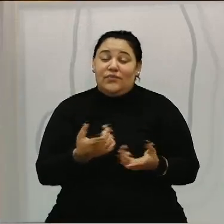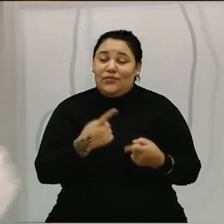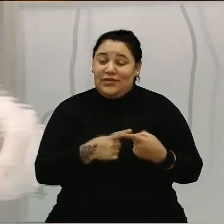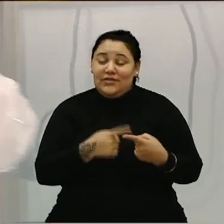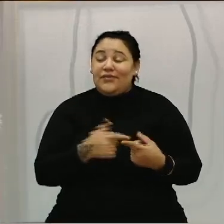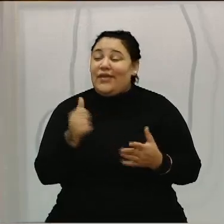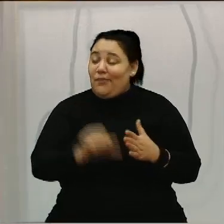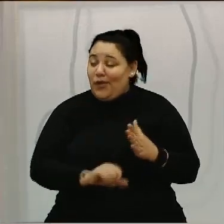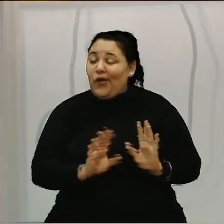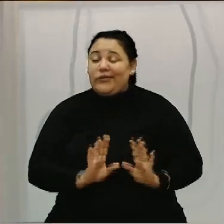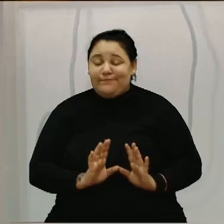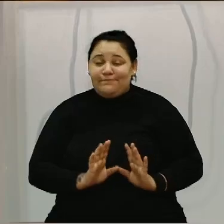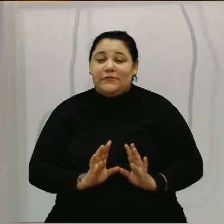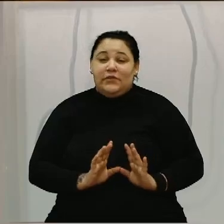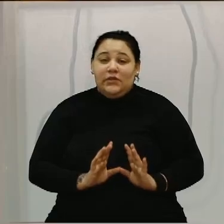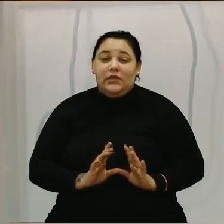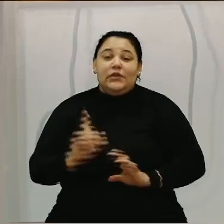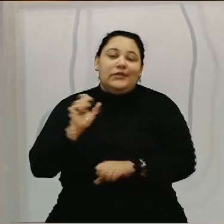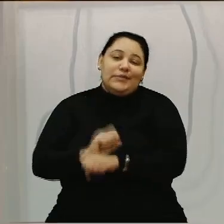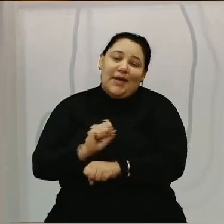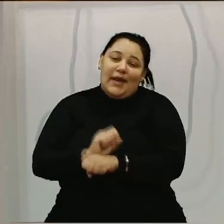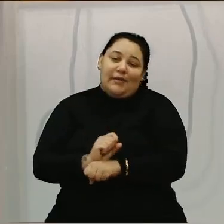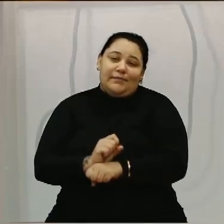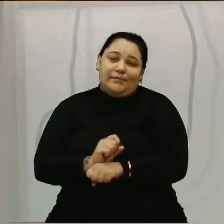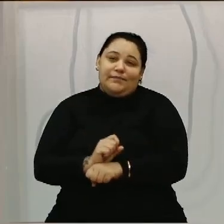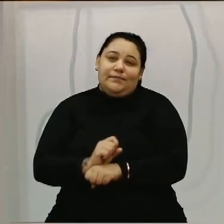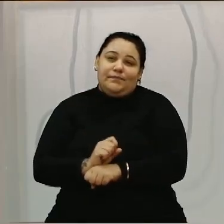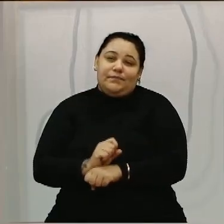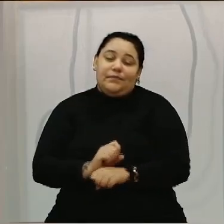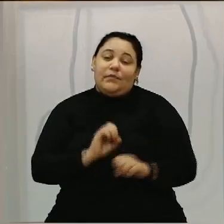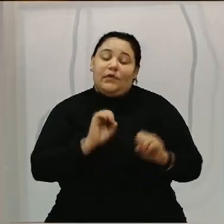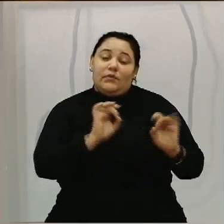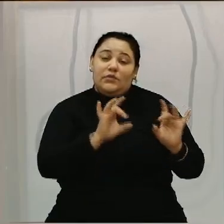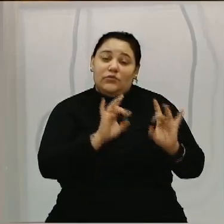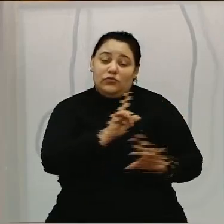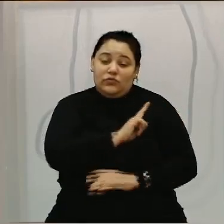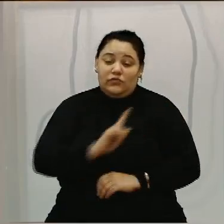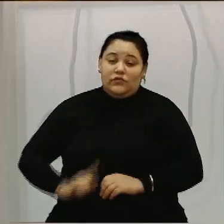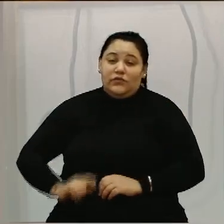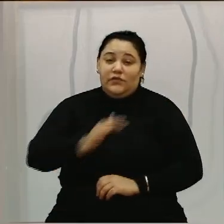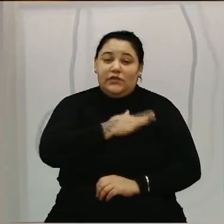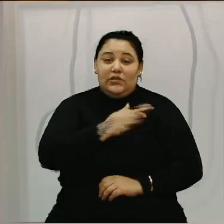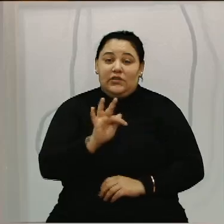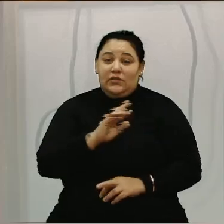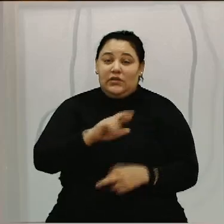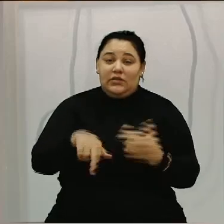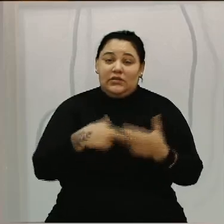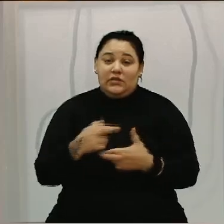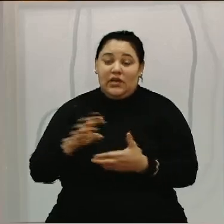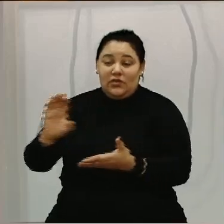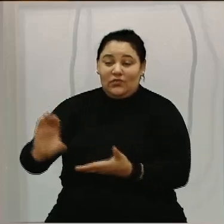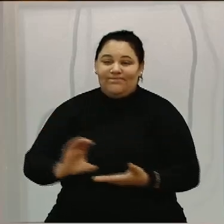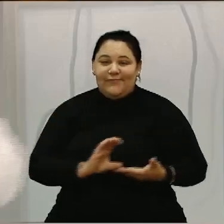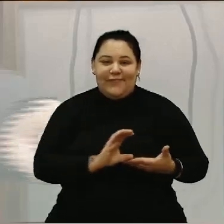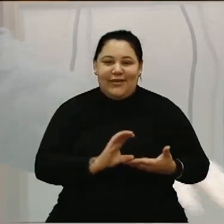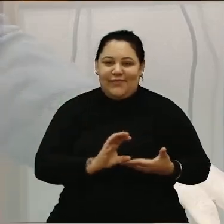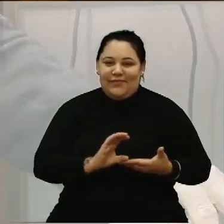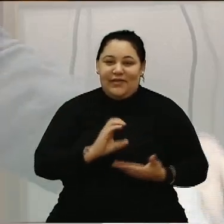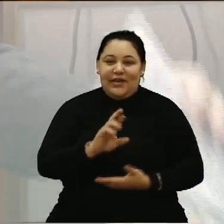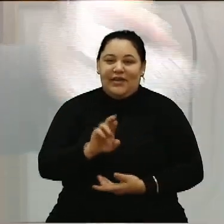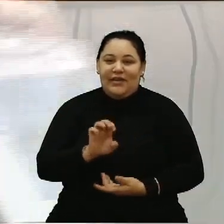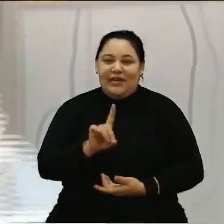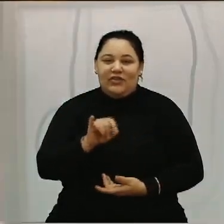muito pior. E aguardar, né, especialmente que o governo federal se manifeste com relação à linha de crédito rural. O que vai fazer por